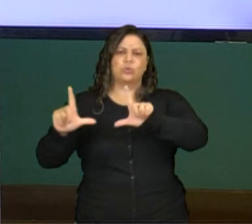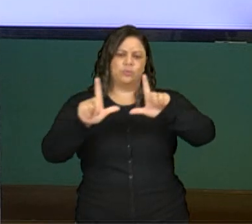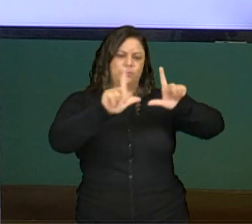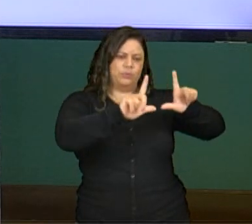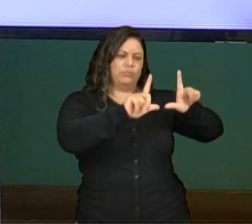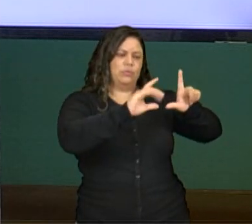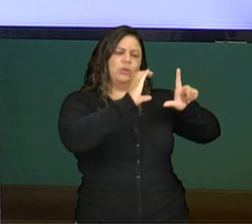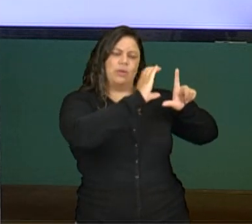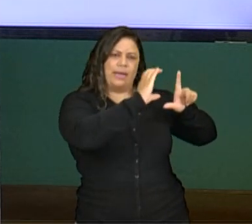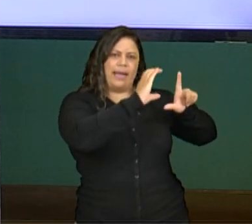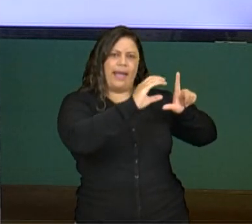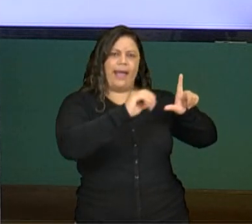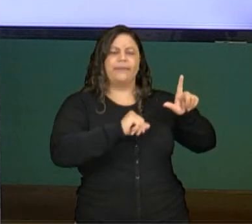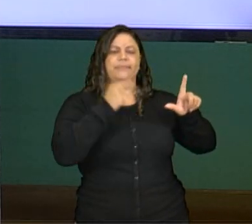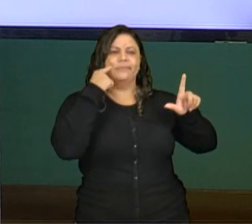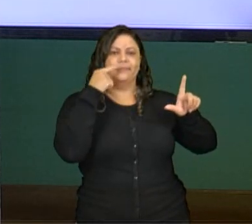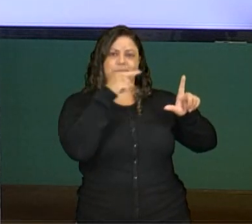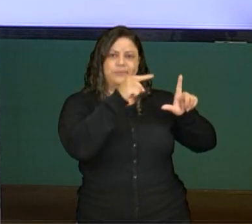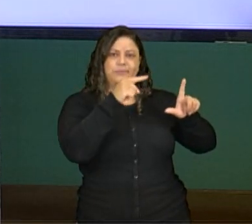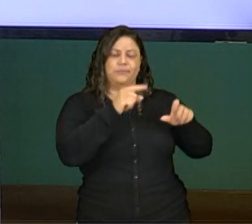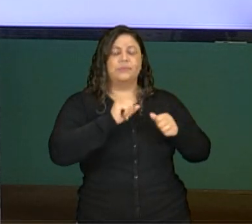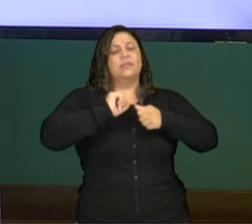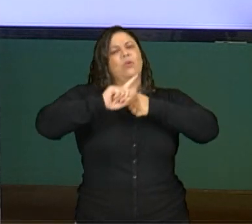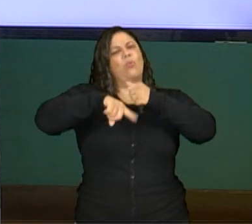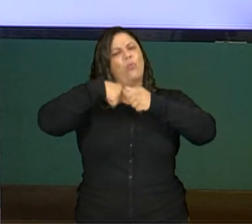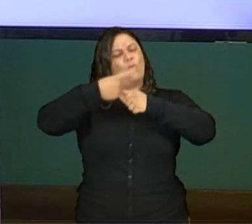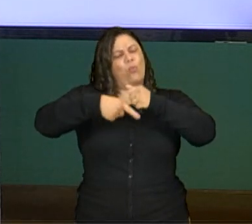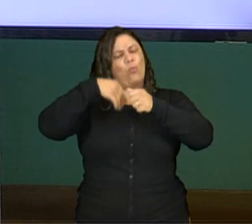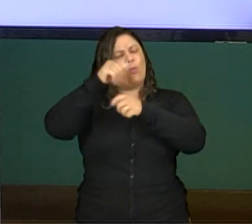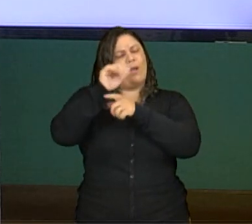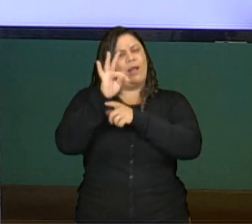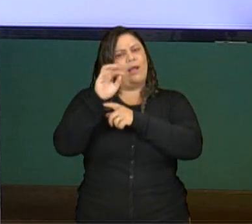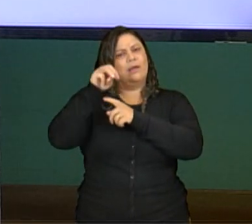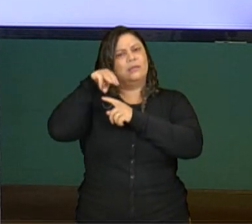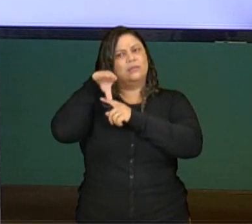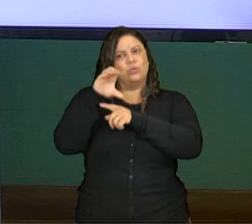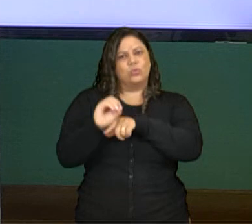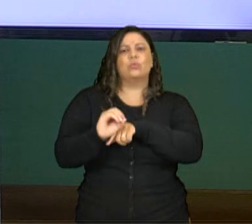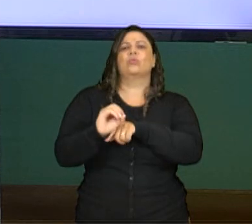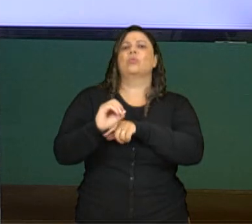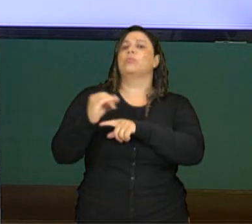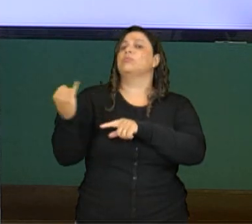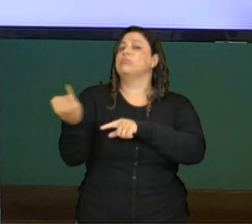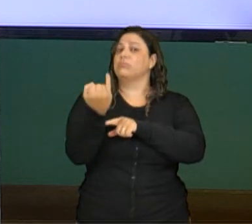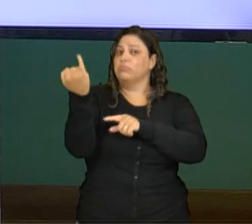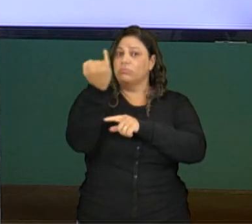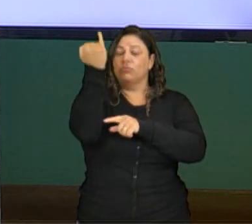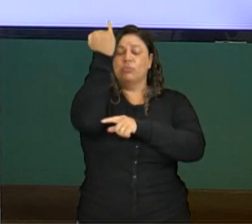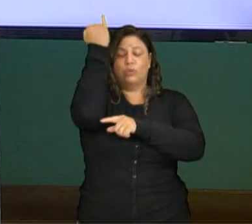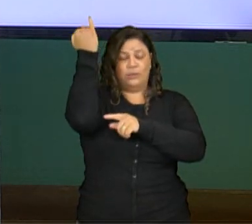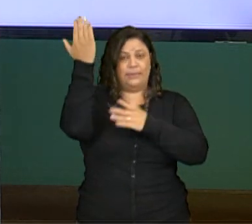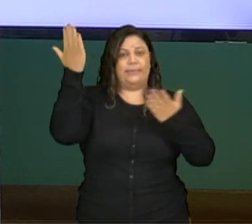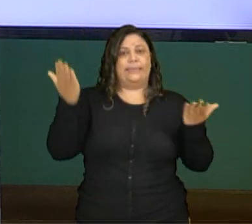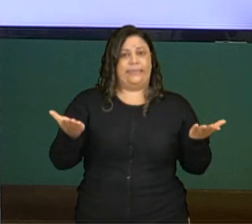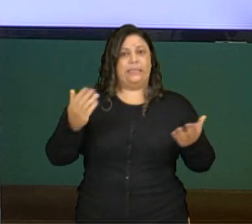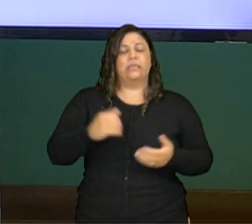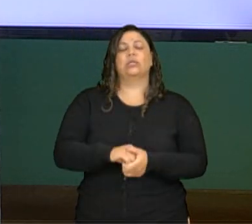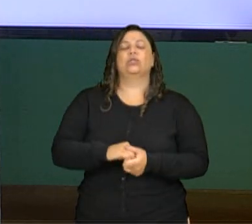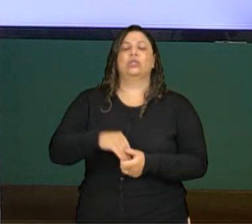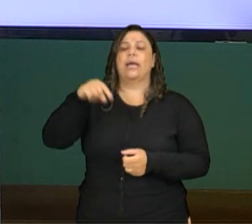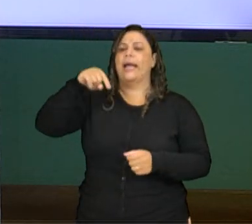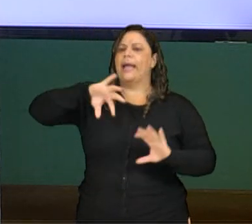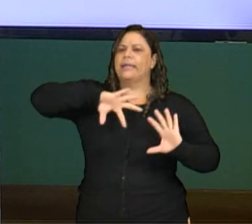relevantes sobre esse átomozinho interessante, importante, que no nosso planeta não é muito